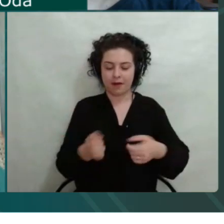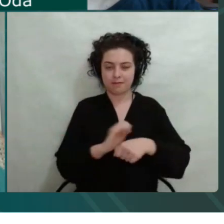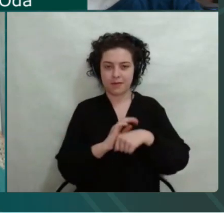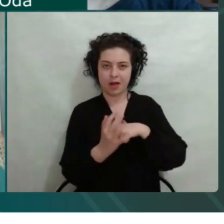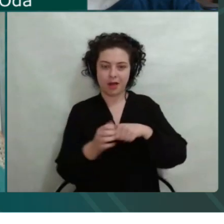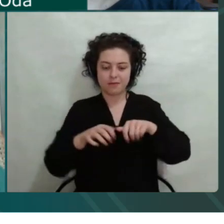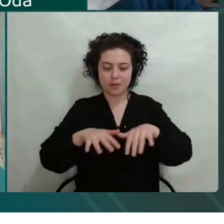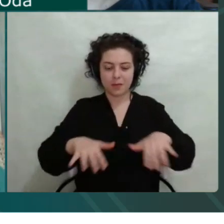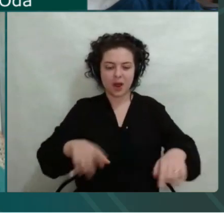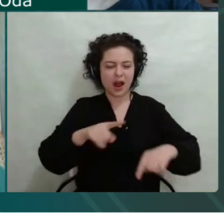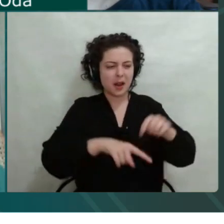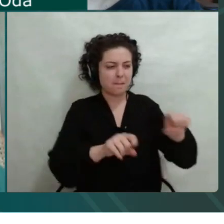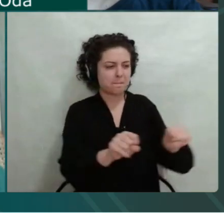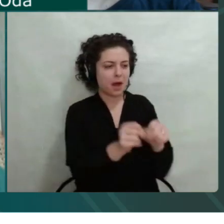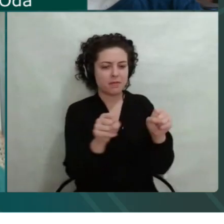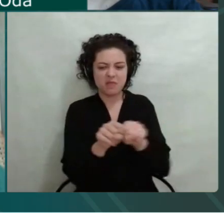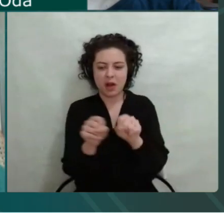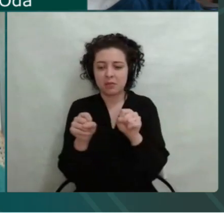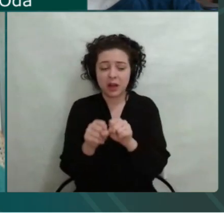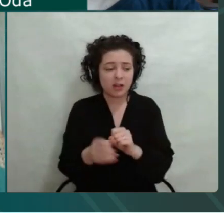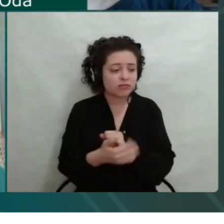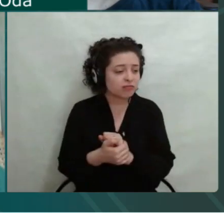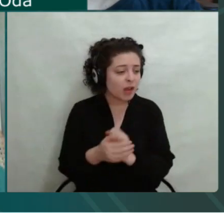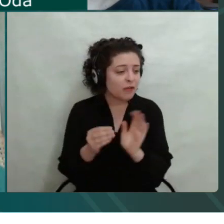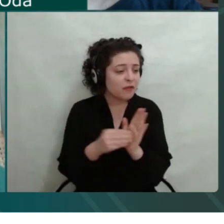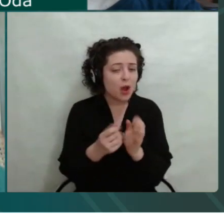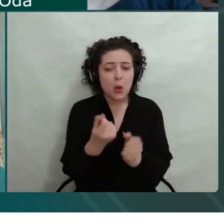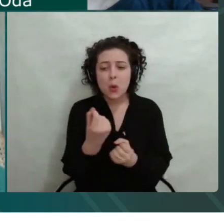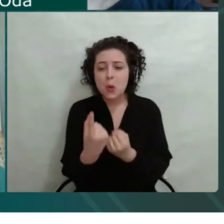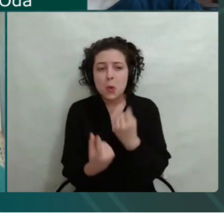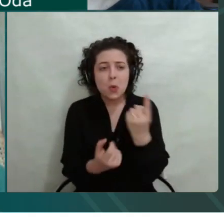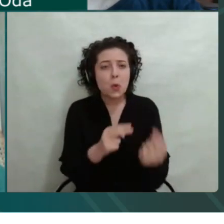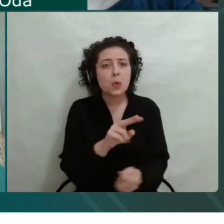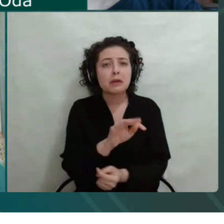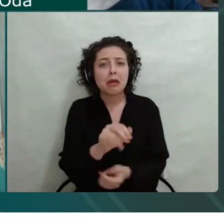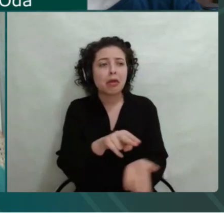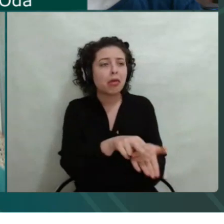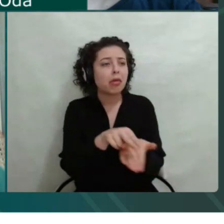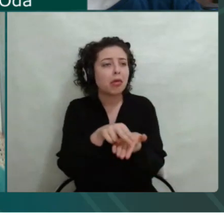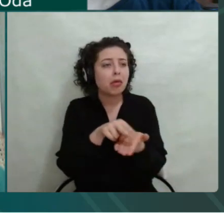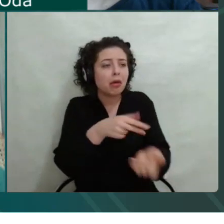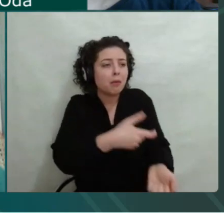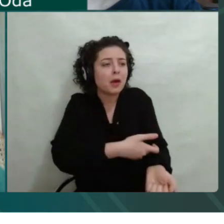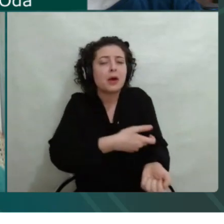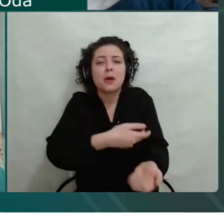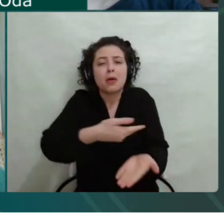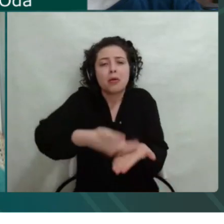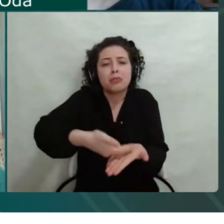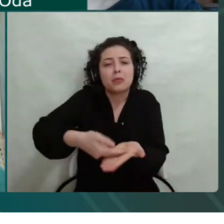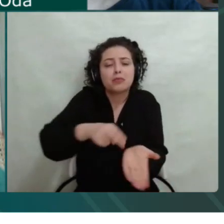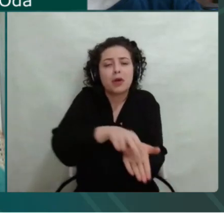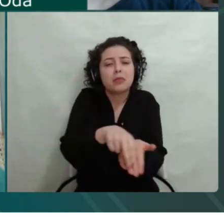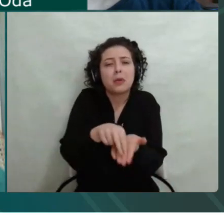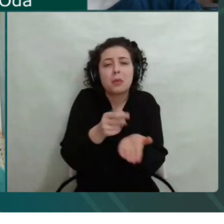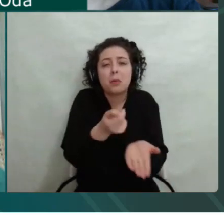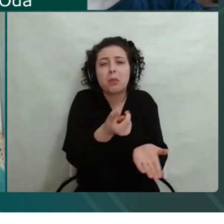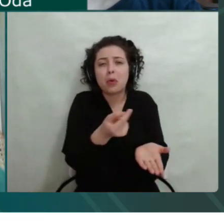equipamentos quebrados, poucas unidades de internação e falta de